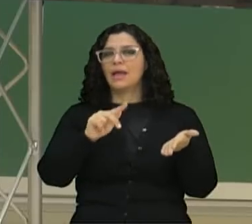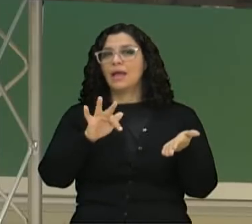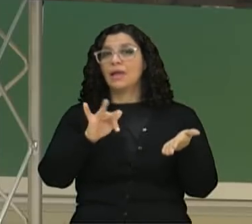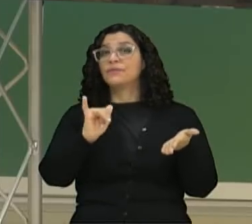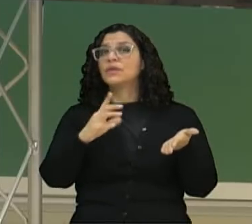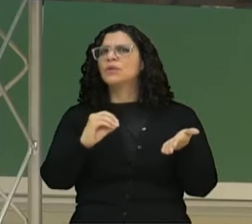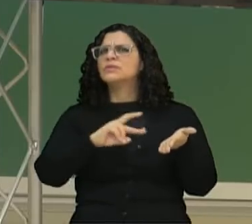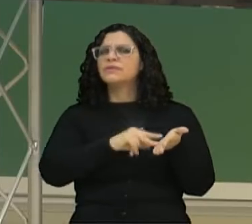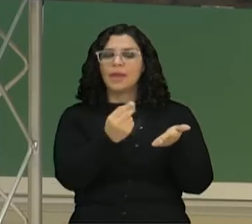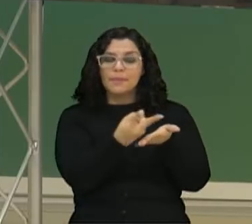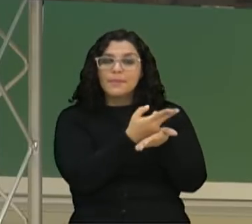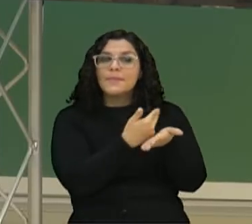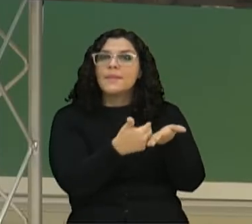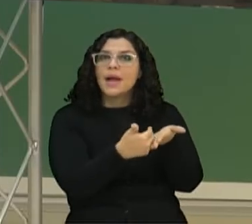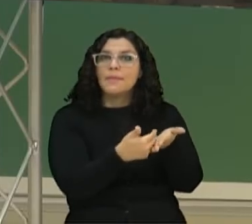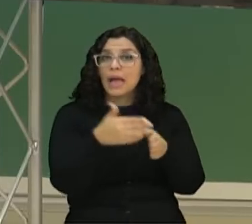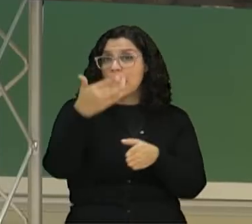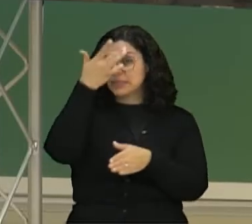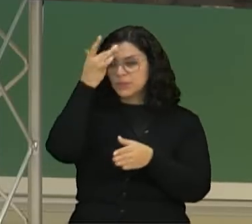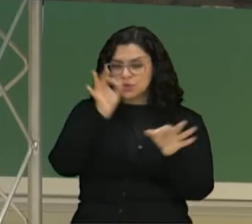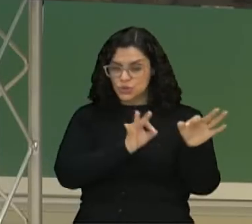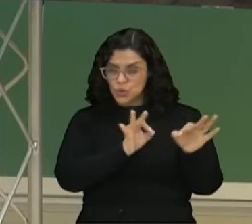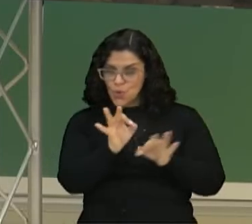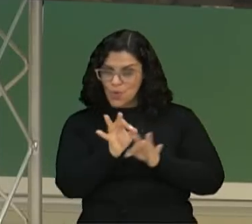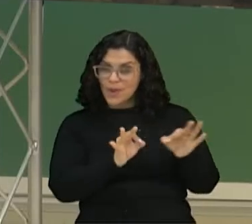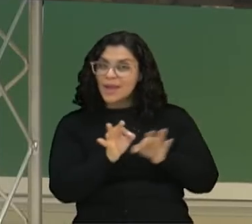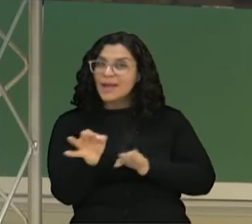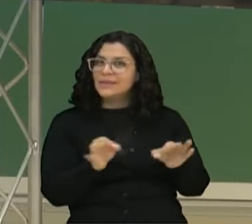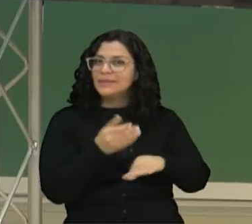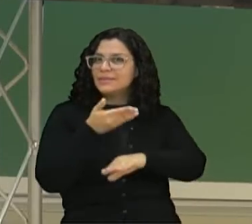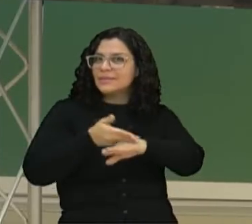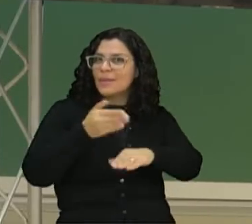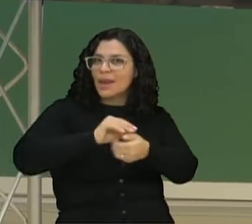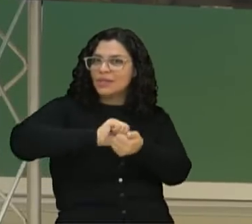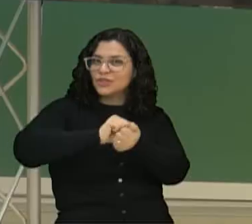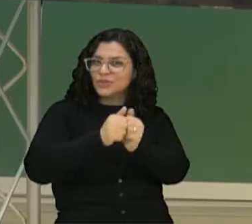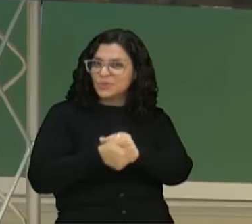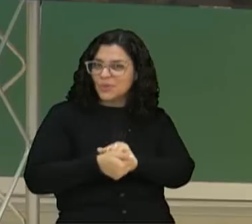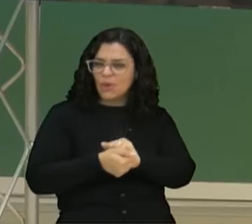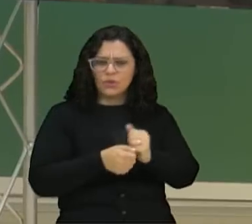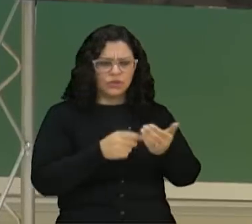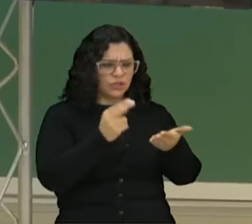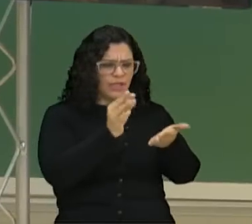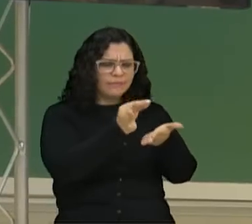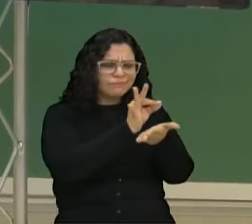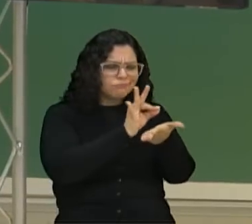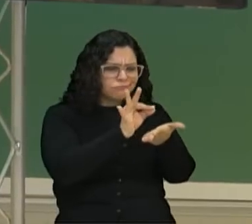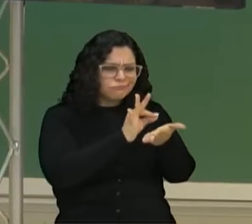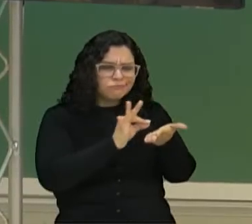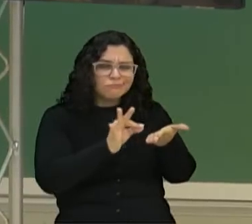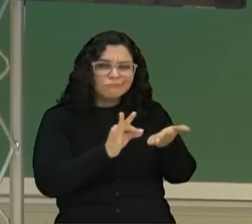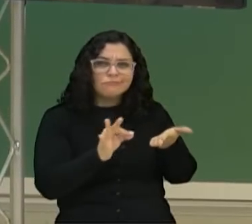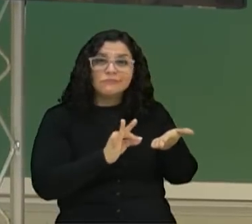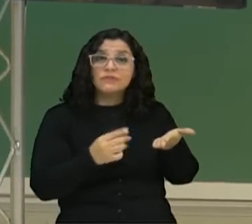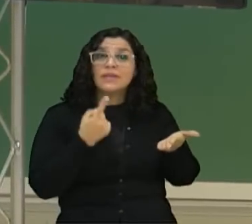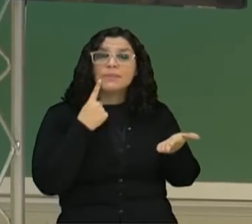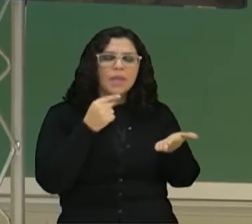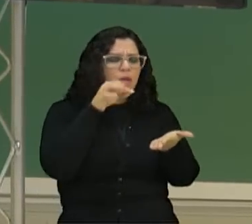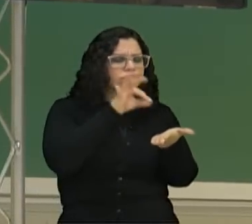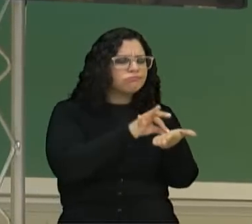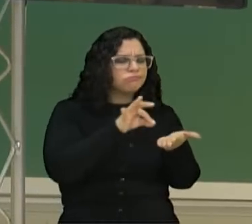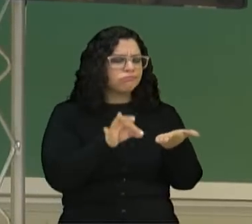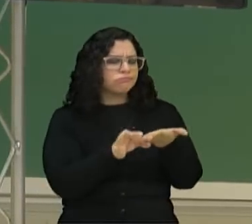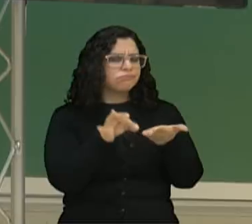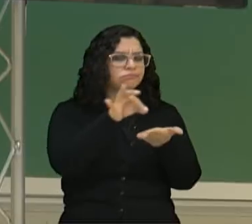né? Então, que ele é feito pelas pessoas que estão organizando essa atividade, essa prova, e vai mostrar ali os pontos, né? Onde